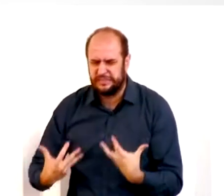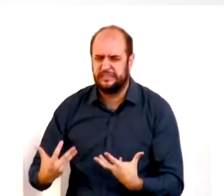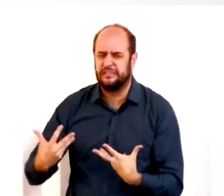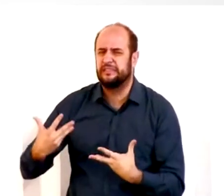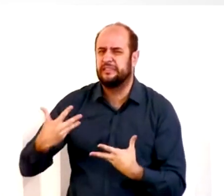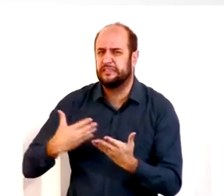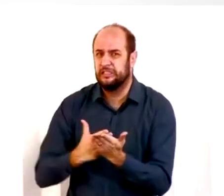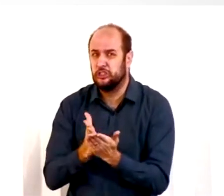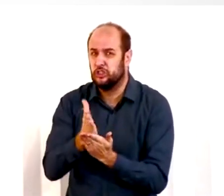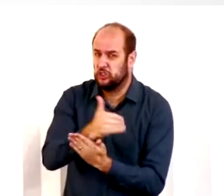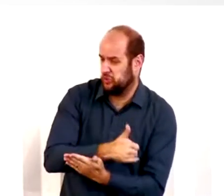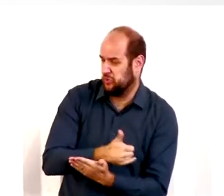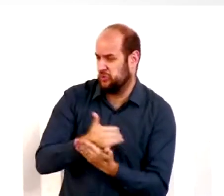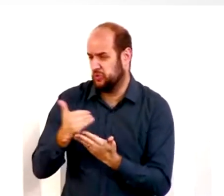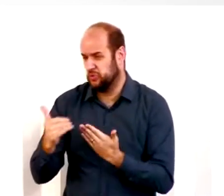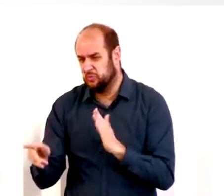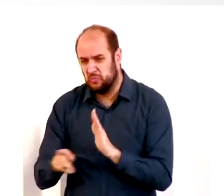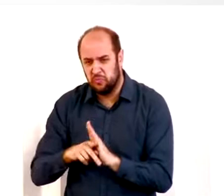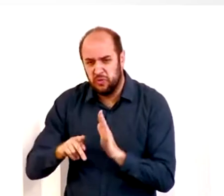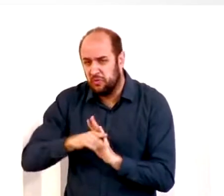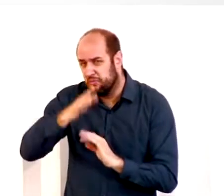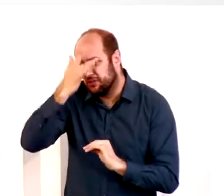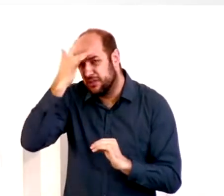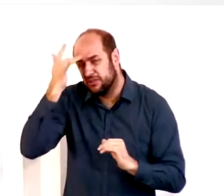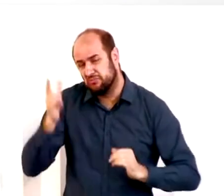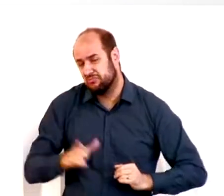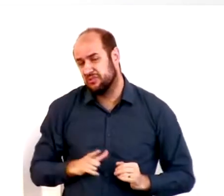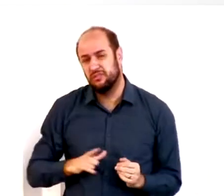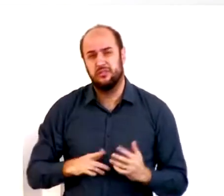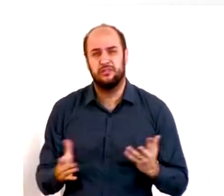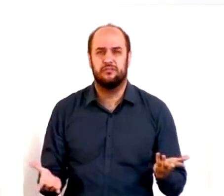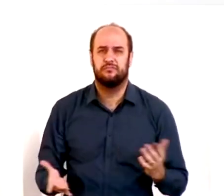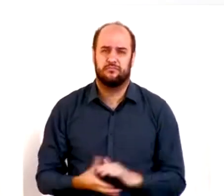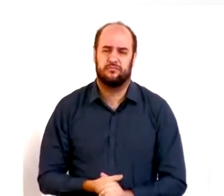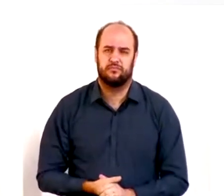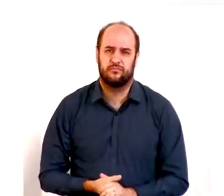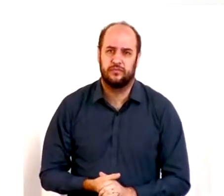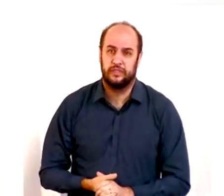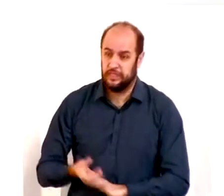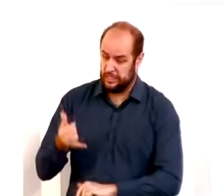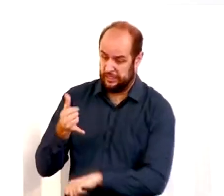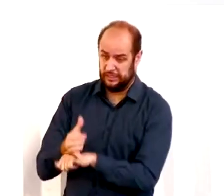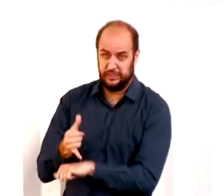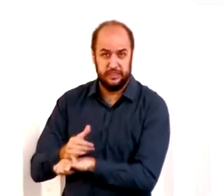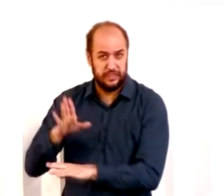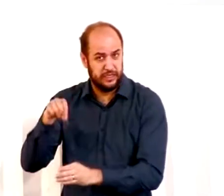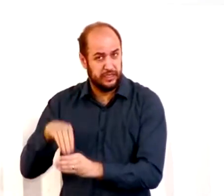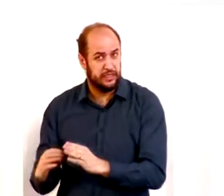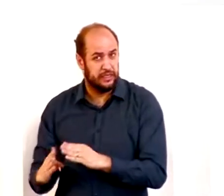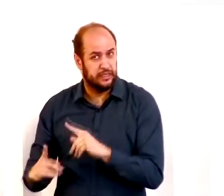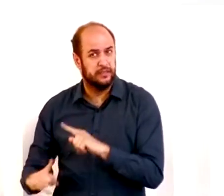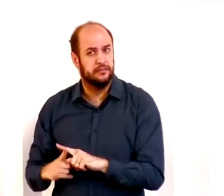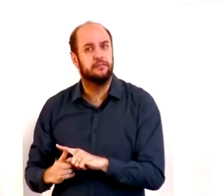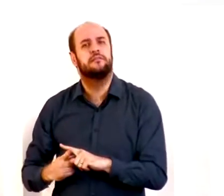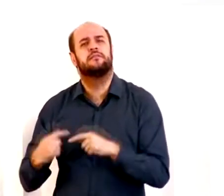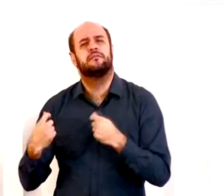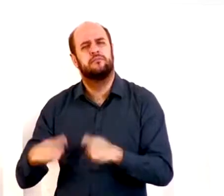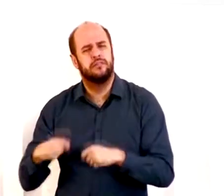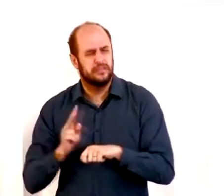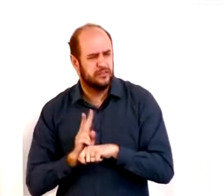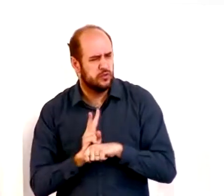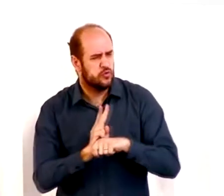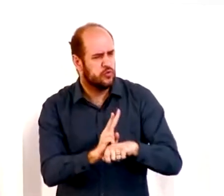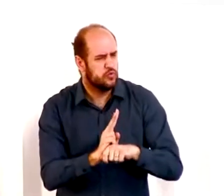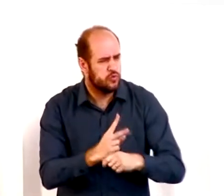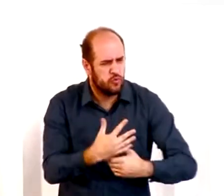desvios morais, éticos, espirituais das pessoas. Ser líder no cristianismo é ter disposição para carregar pessoas.